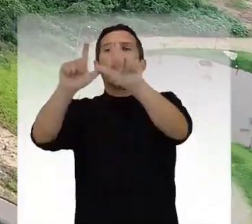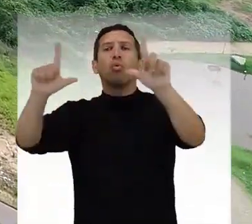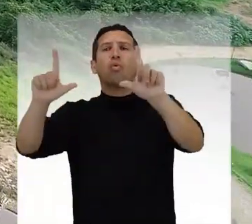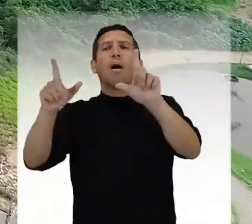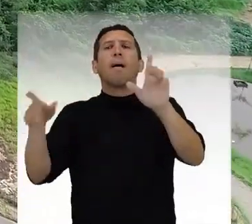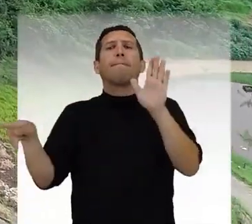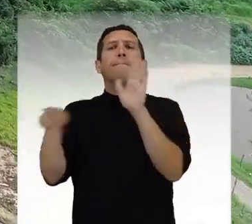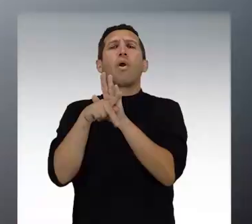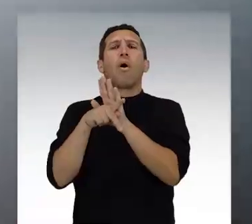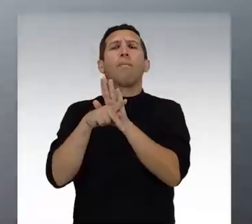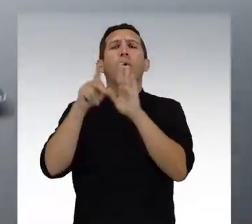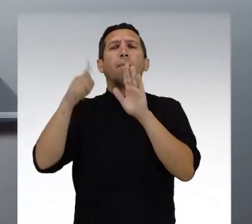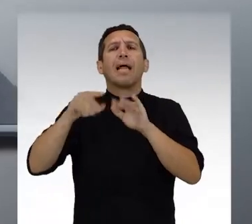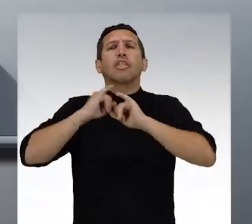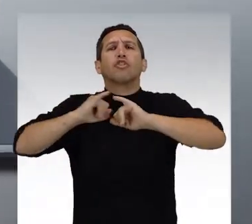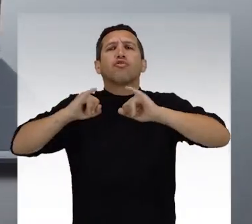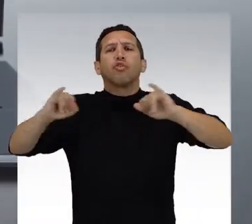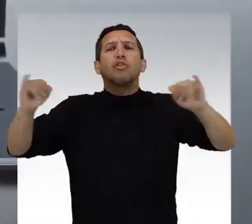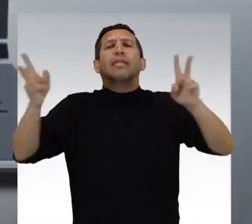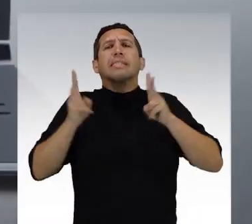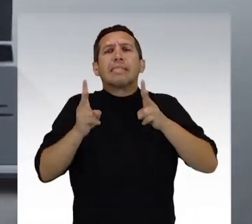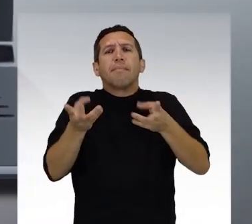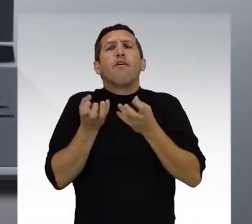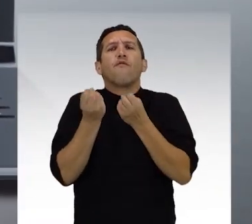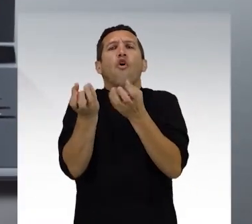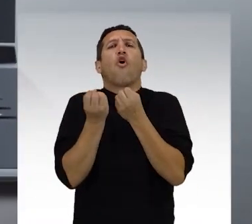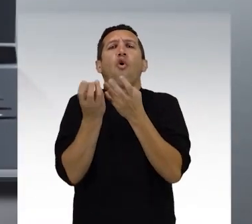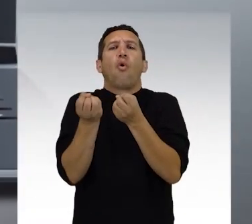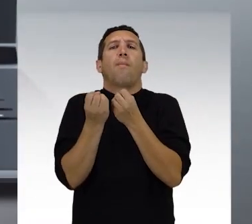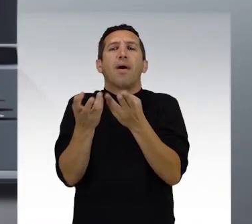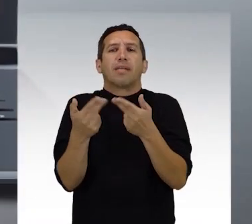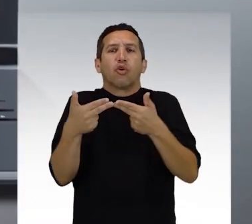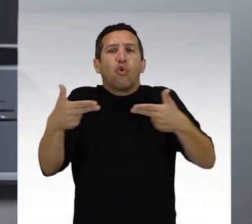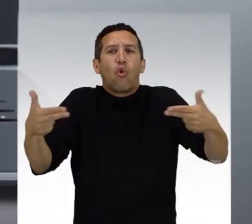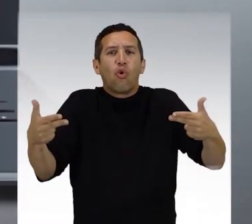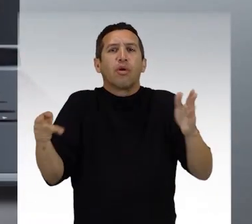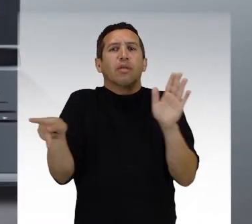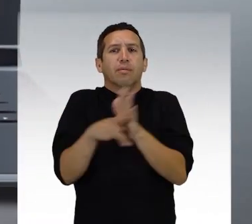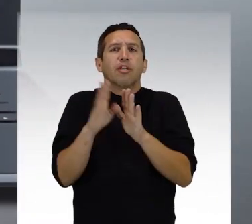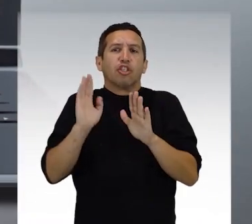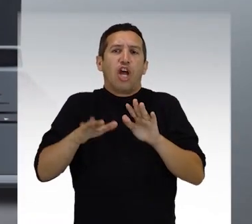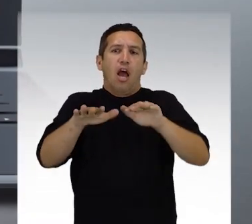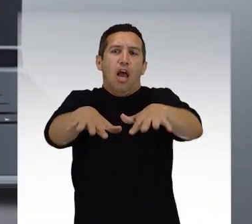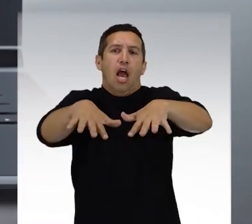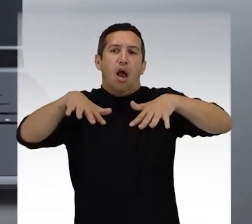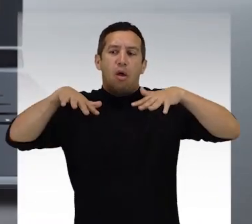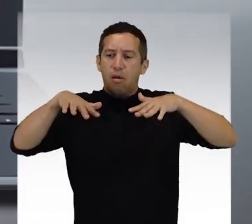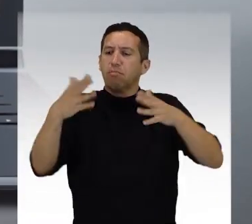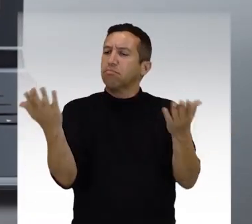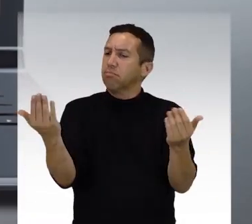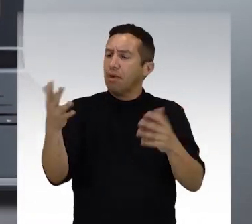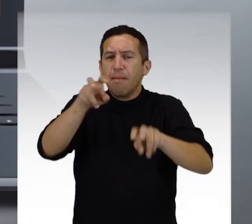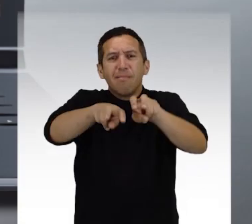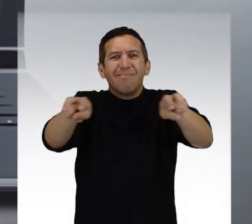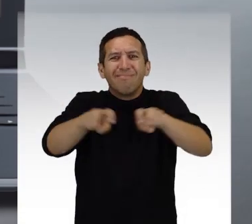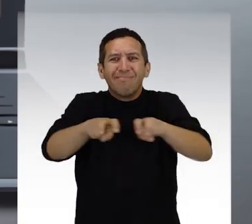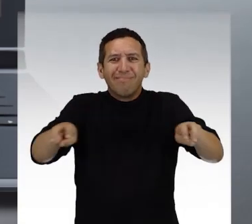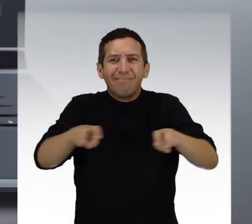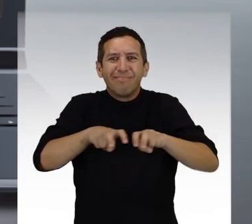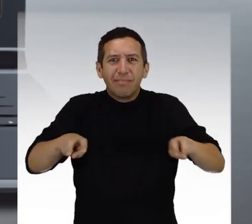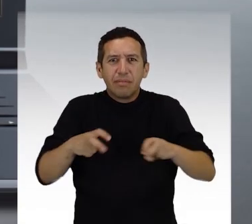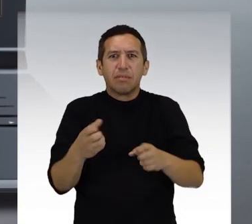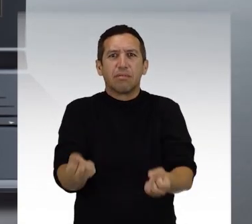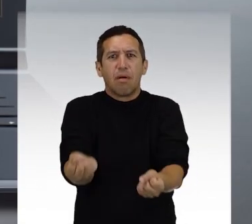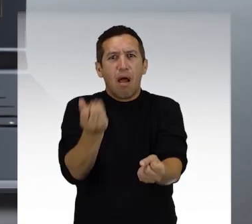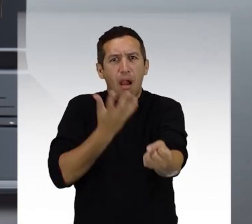comunidades atingidas. No portal do MPT foi criado um espaço exclusivo para divulgação contínua de informações